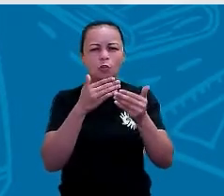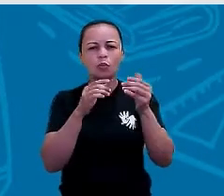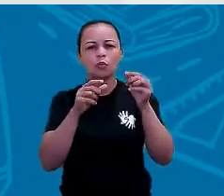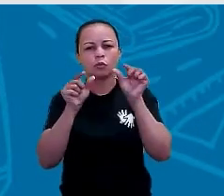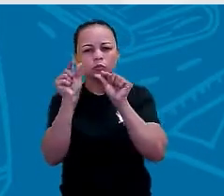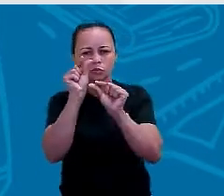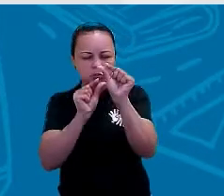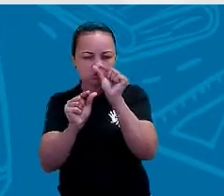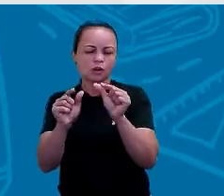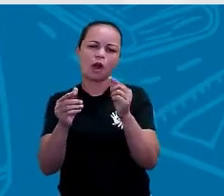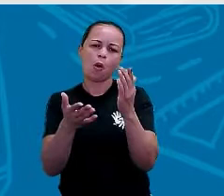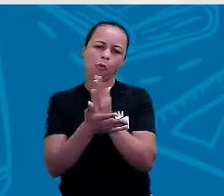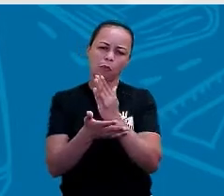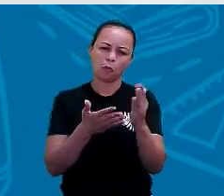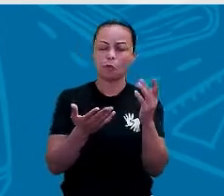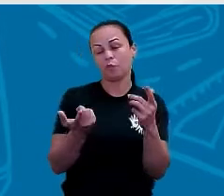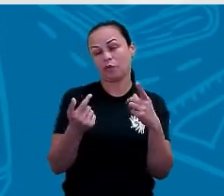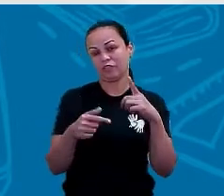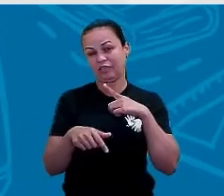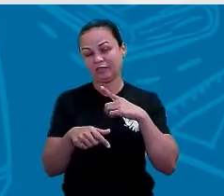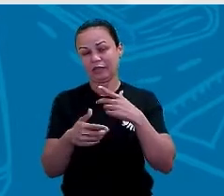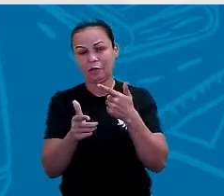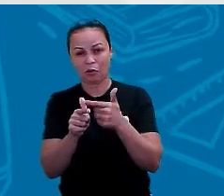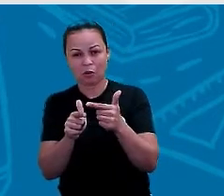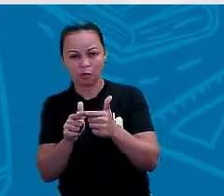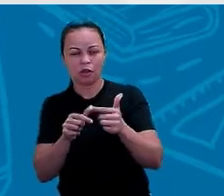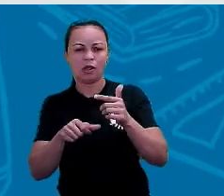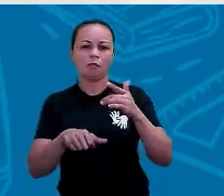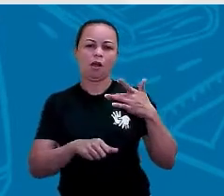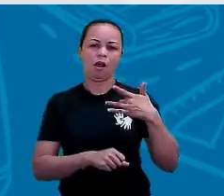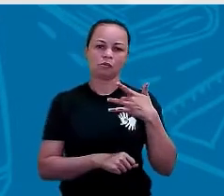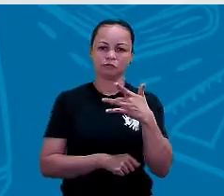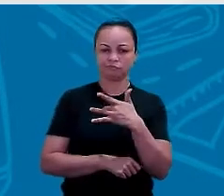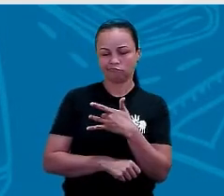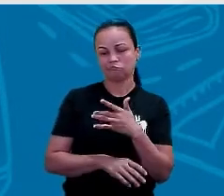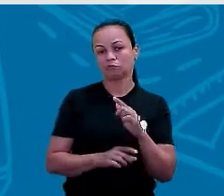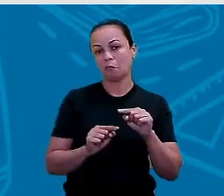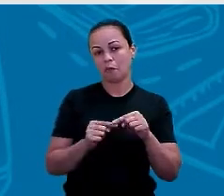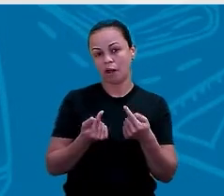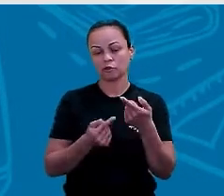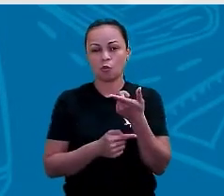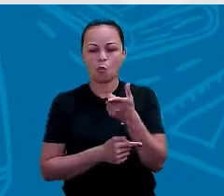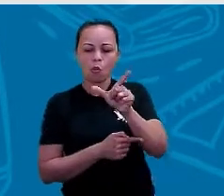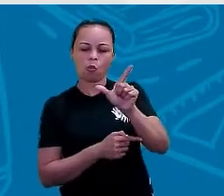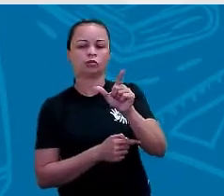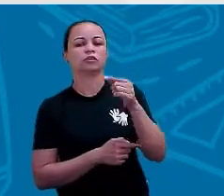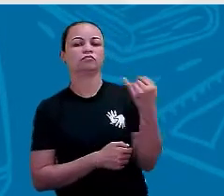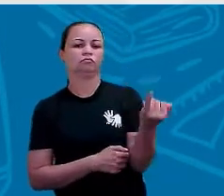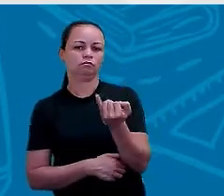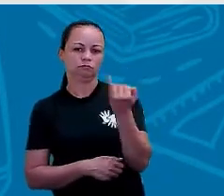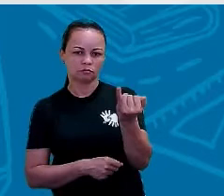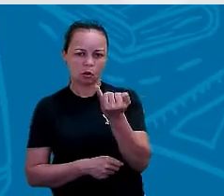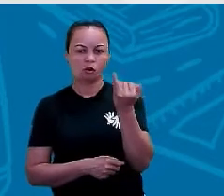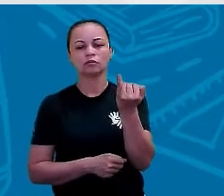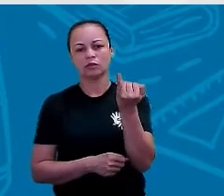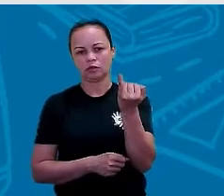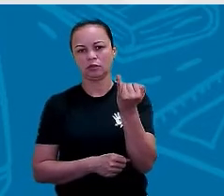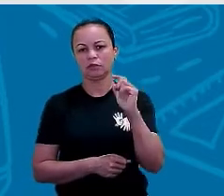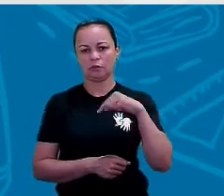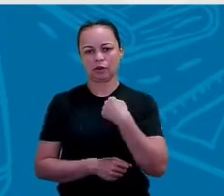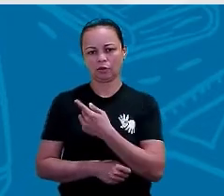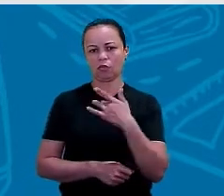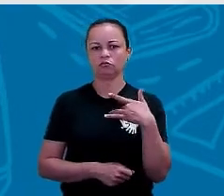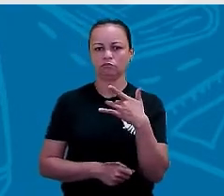causar danos, vão causar prejuízos à nossa saúde. Já outras vão ser importantes, tá certo? Para a